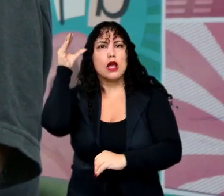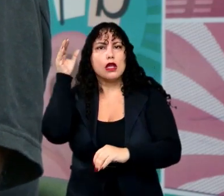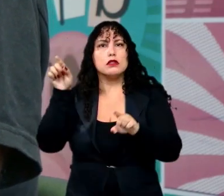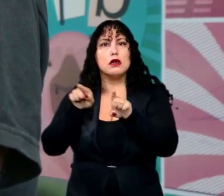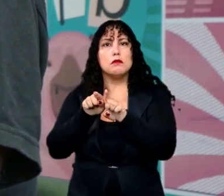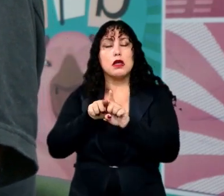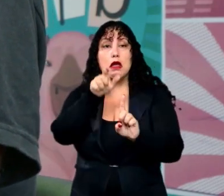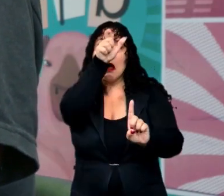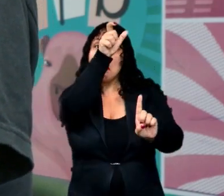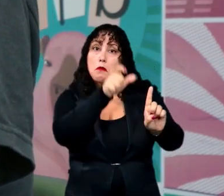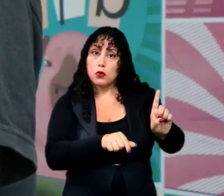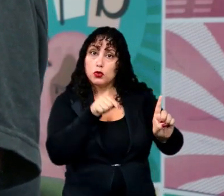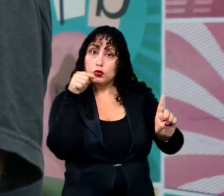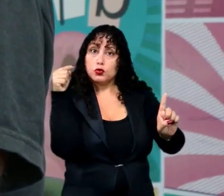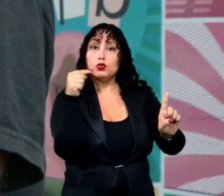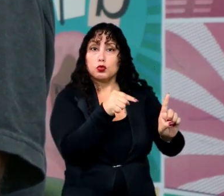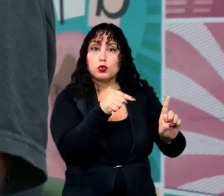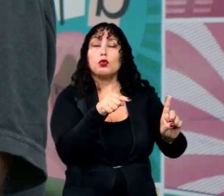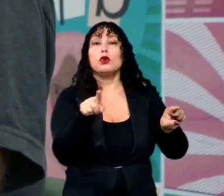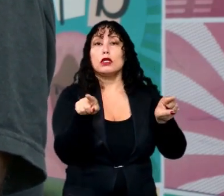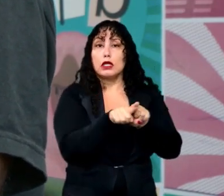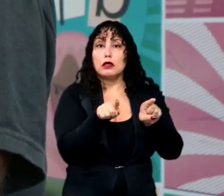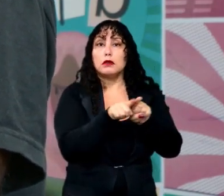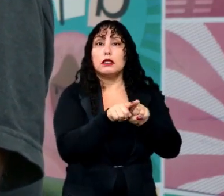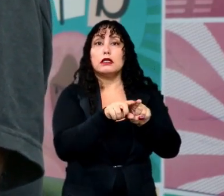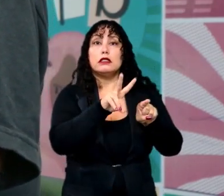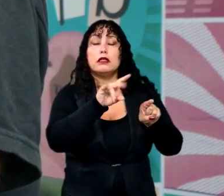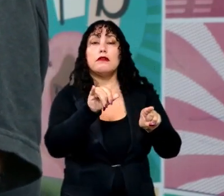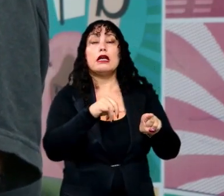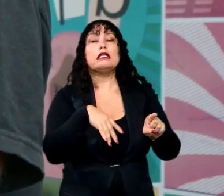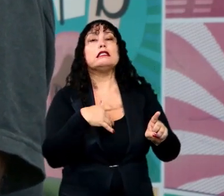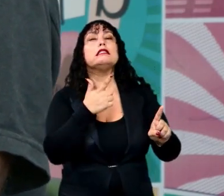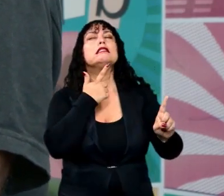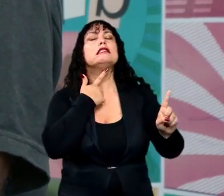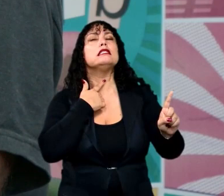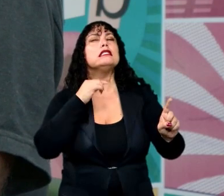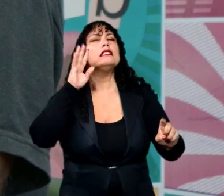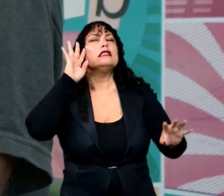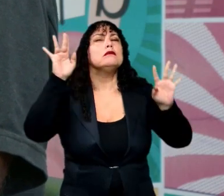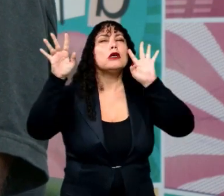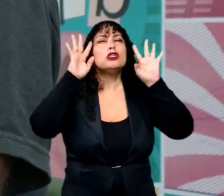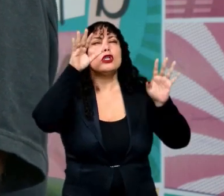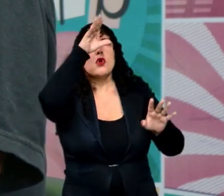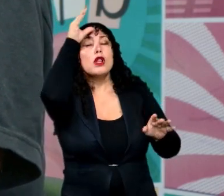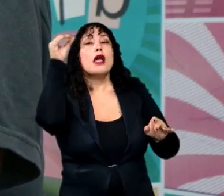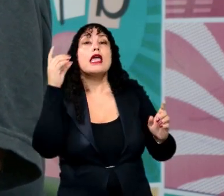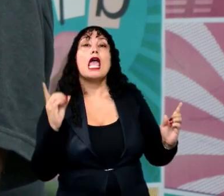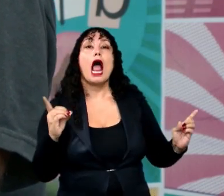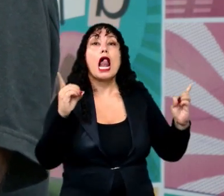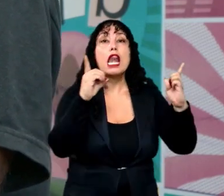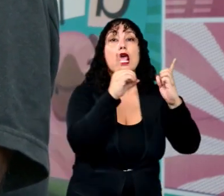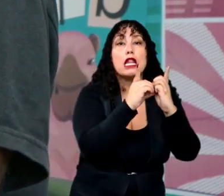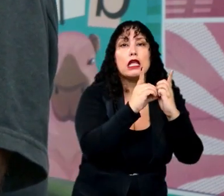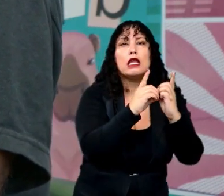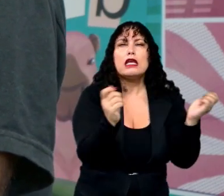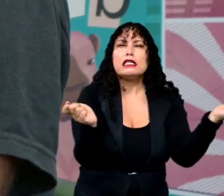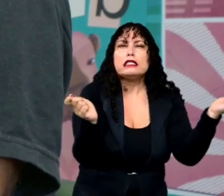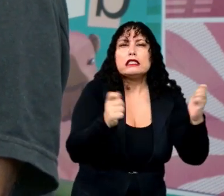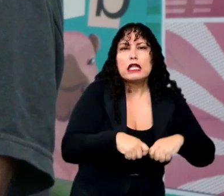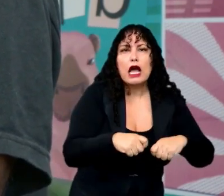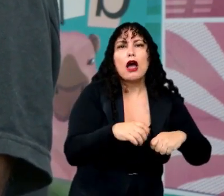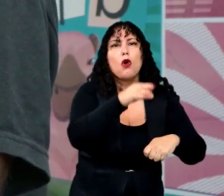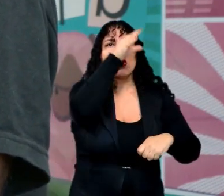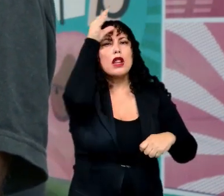ao Como diz aí uhum você vai idealizar o seu cliente para poder atendê-lo e quando a gente puder atender o cliente